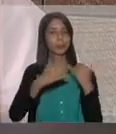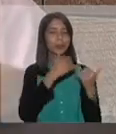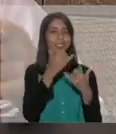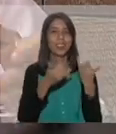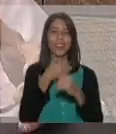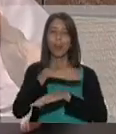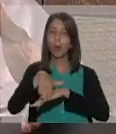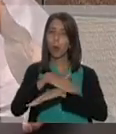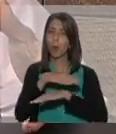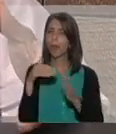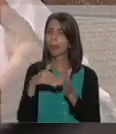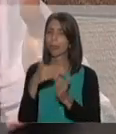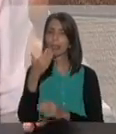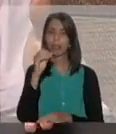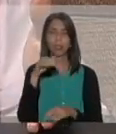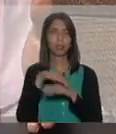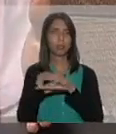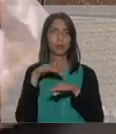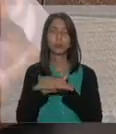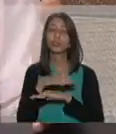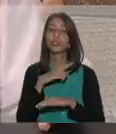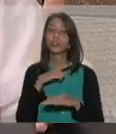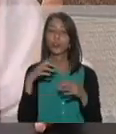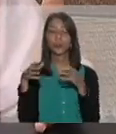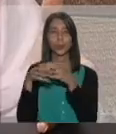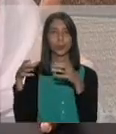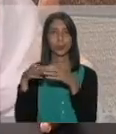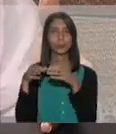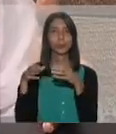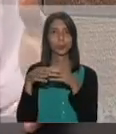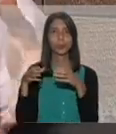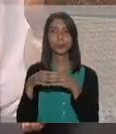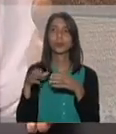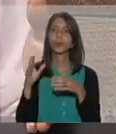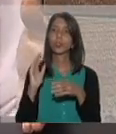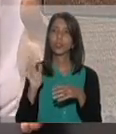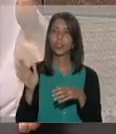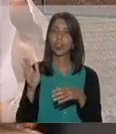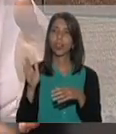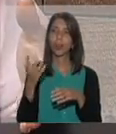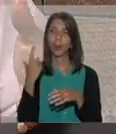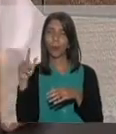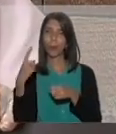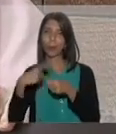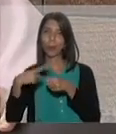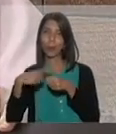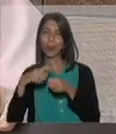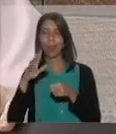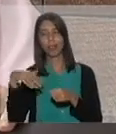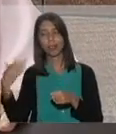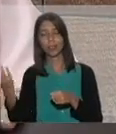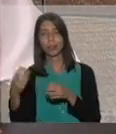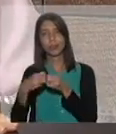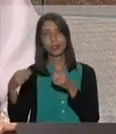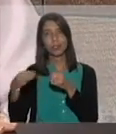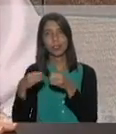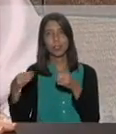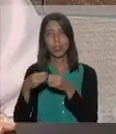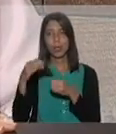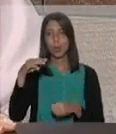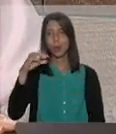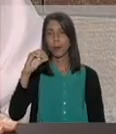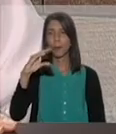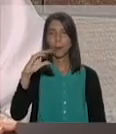nessa época, nós brincávamos muito na rua até as 10 horas da noite. Então existia um grupo ali já no outro bairro que eu